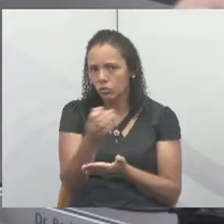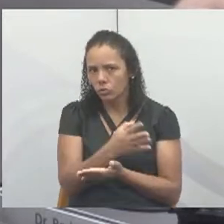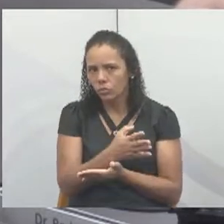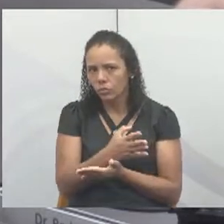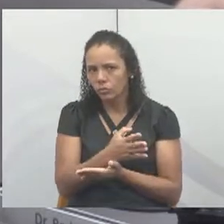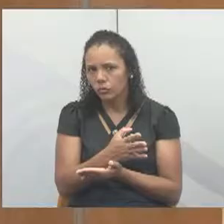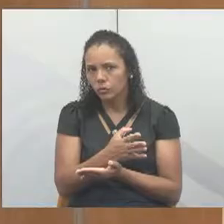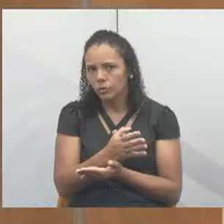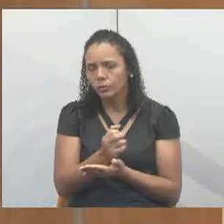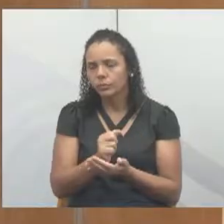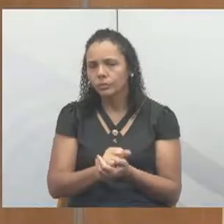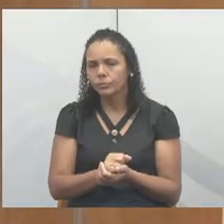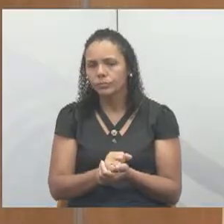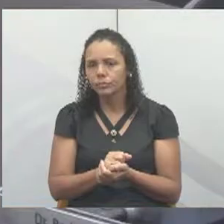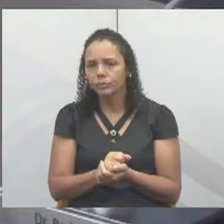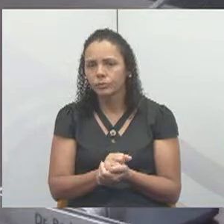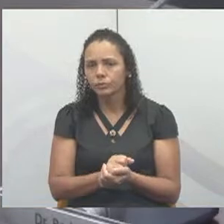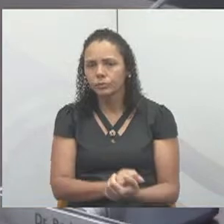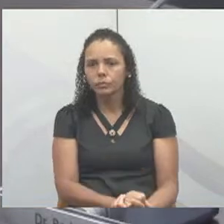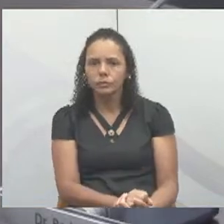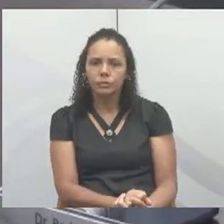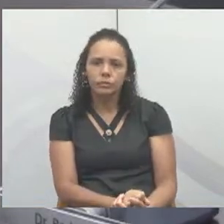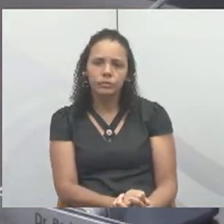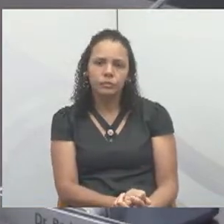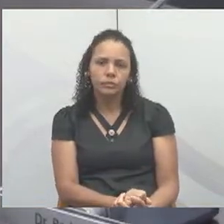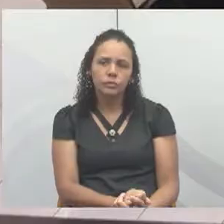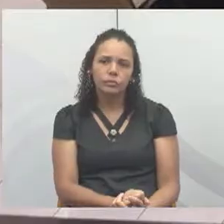oficinas? Das oficinas.